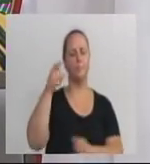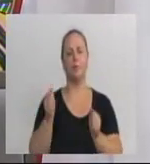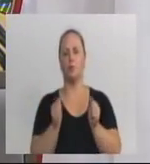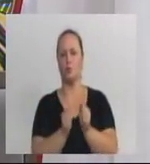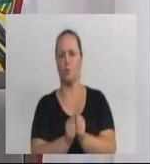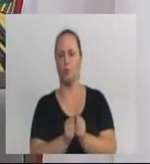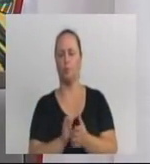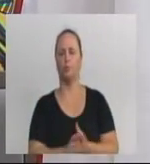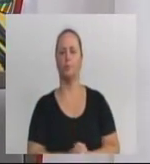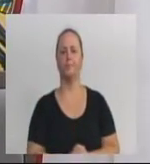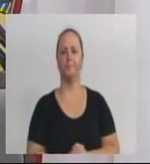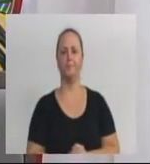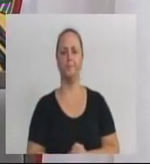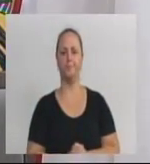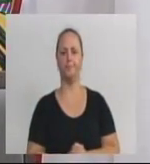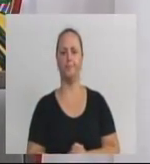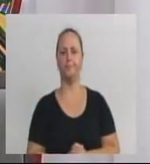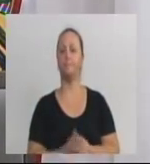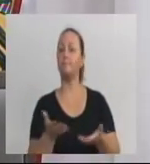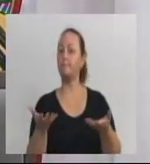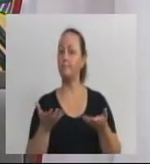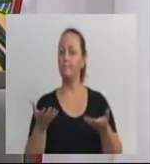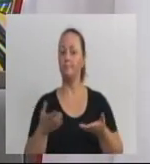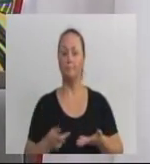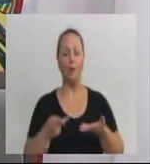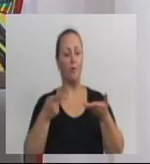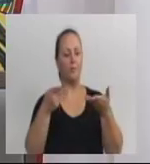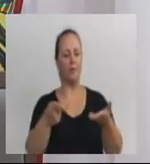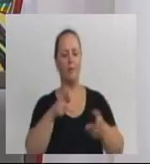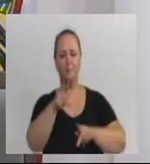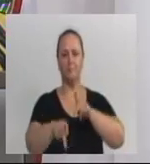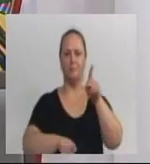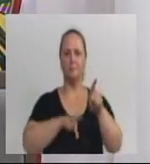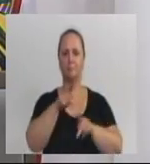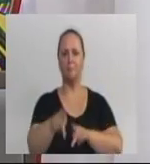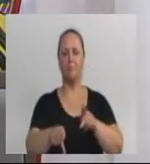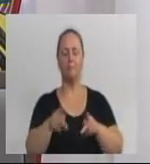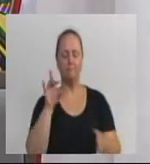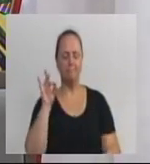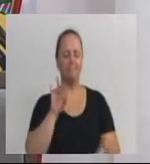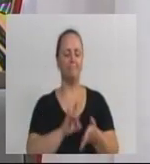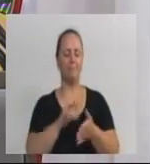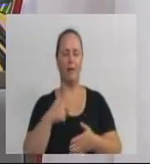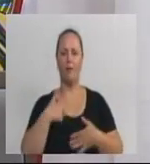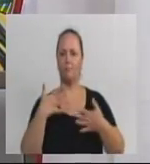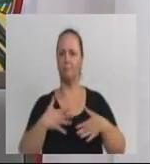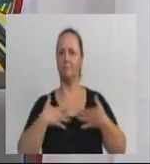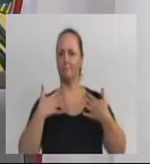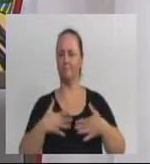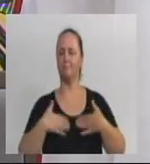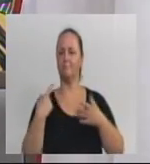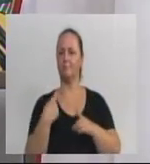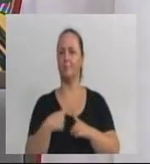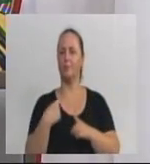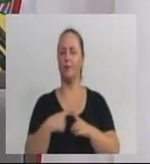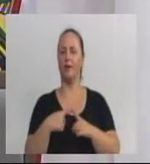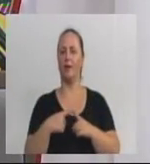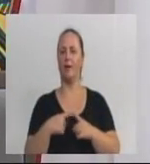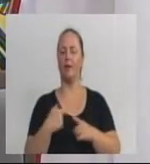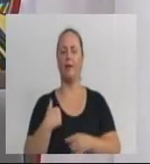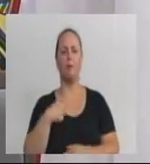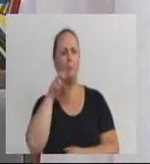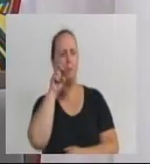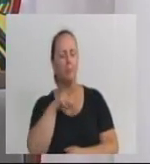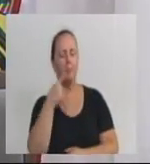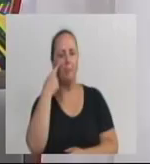Quero convidar toda a população, e eu me alegro quando ouço e quando fico sabendo aqui dessas inaugurações